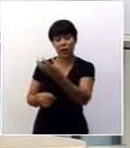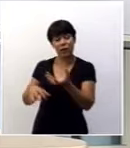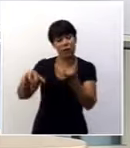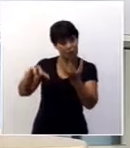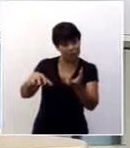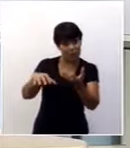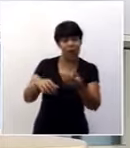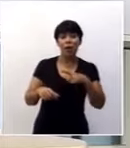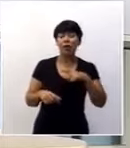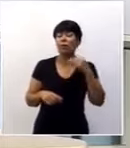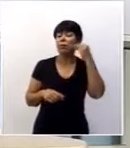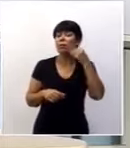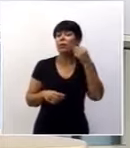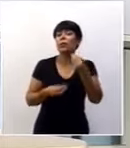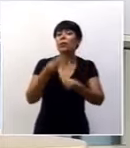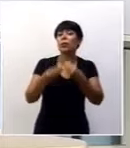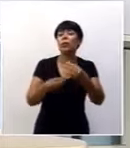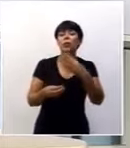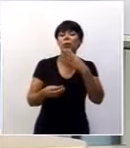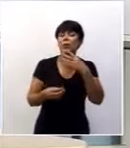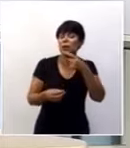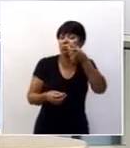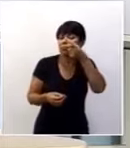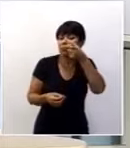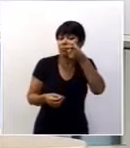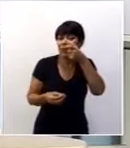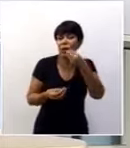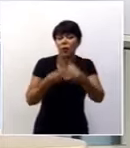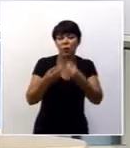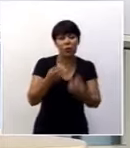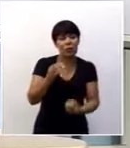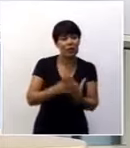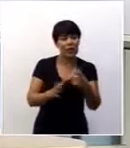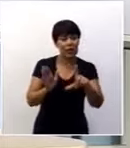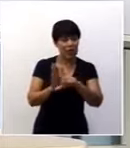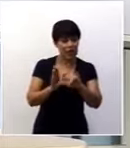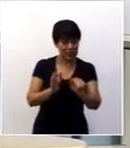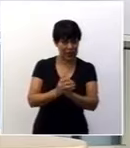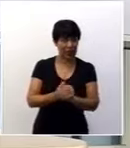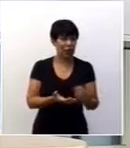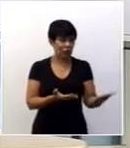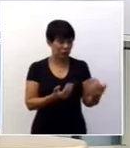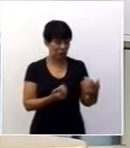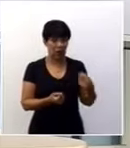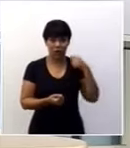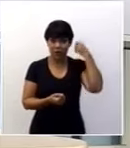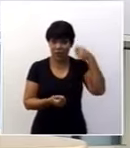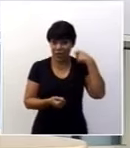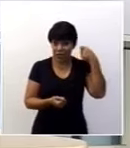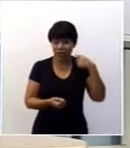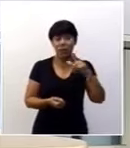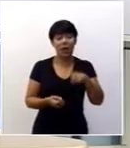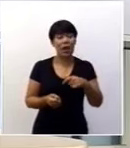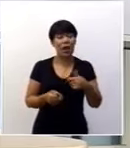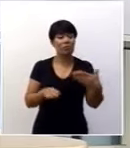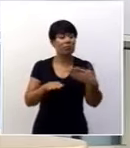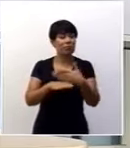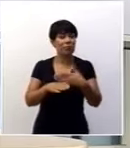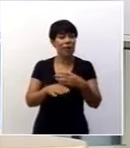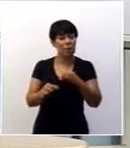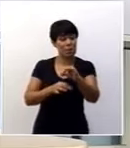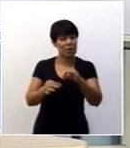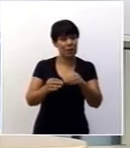participar de como se fazem as leis, né? E o Jovem Senador, o que dá acesso a esse programa é uma redação, tá? Então,